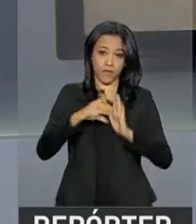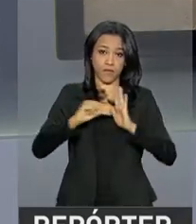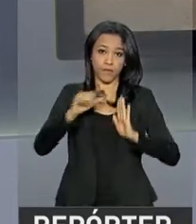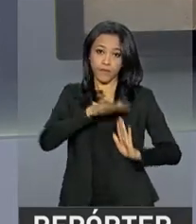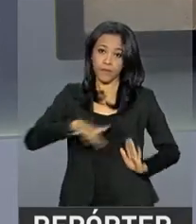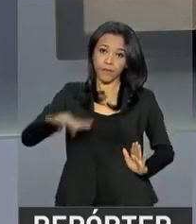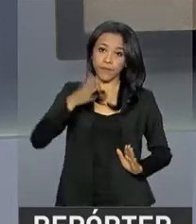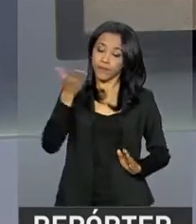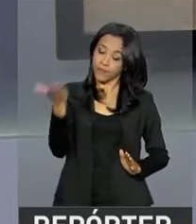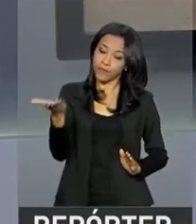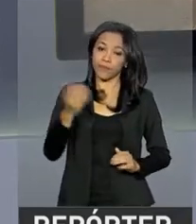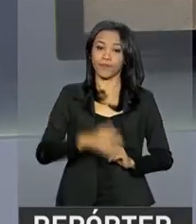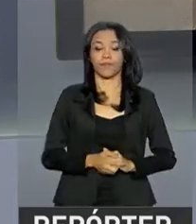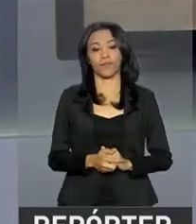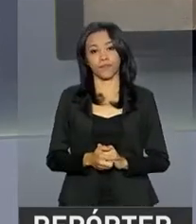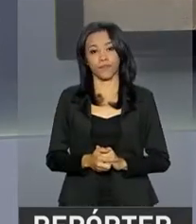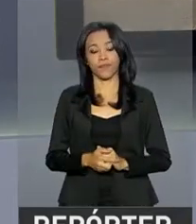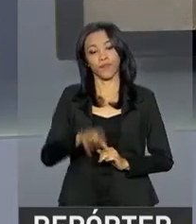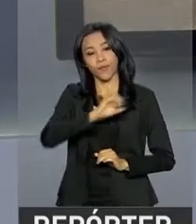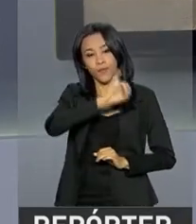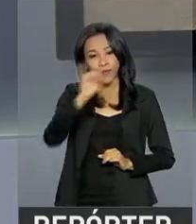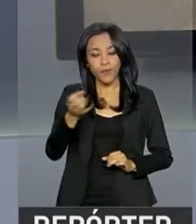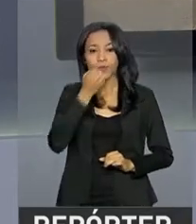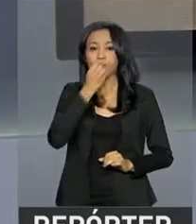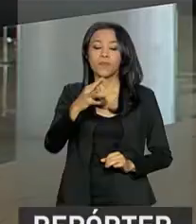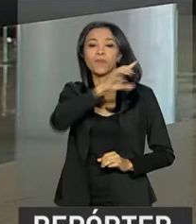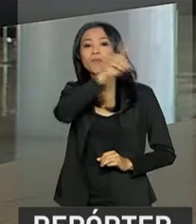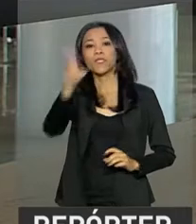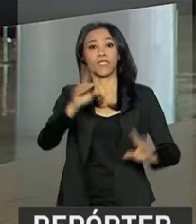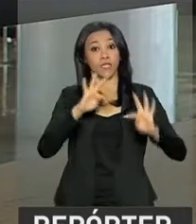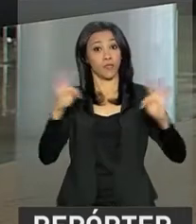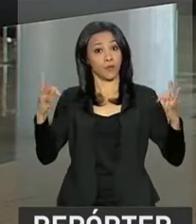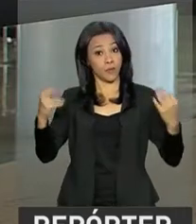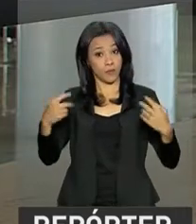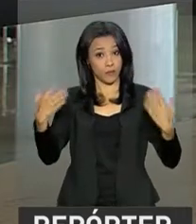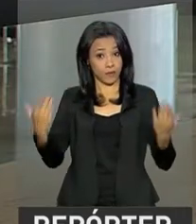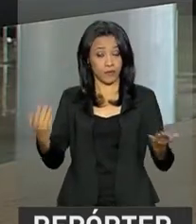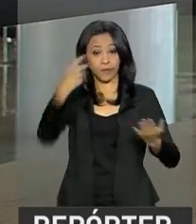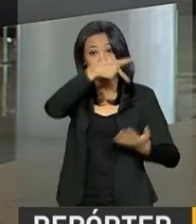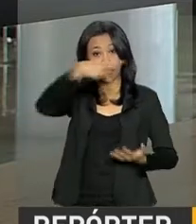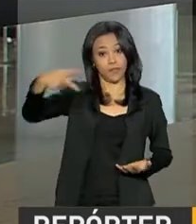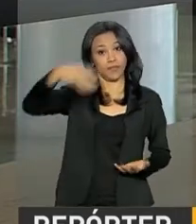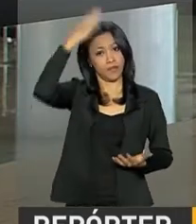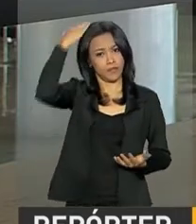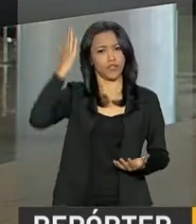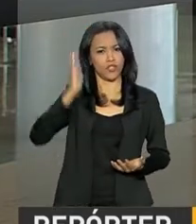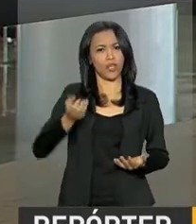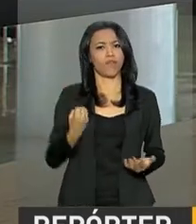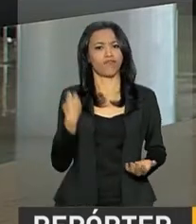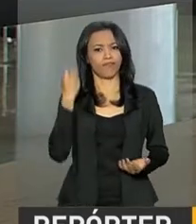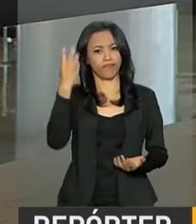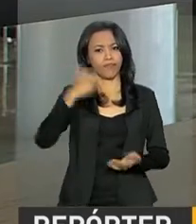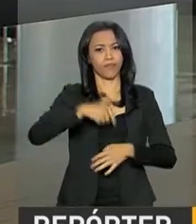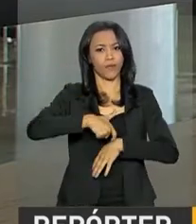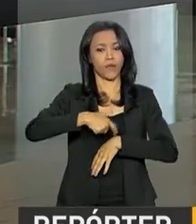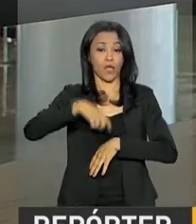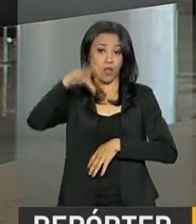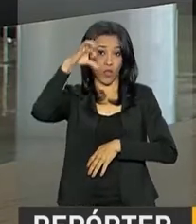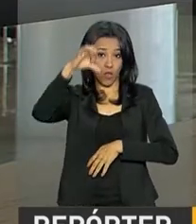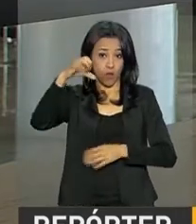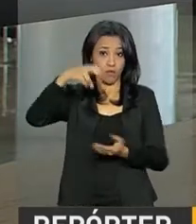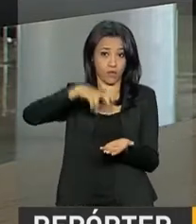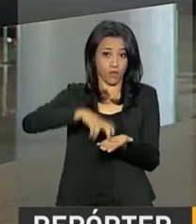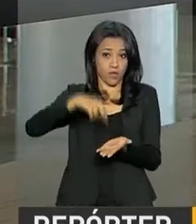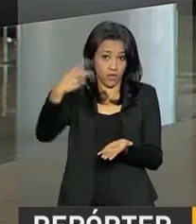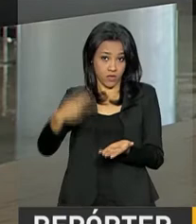olá 6 com você está isso é bom dia a todos pois é esse o presidente michel temer embarcou por volta das 9 horas na base aérea de